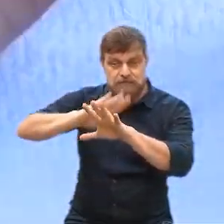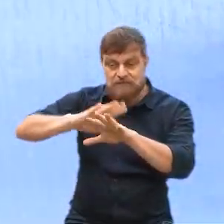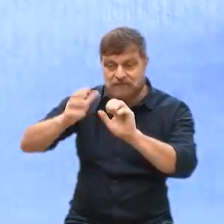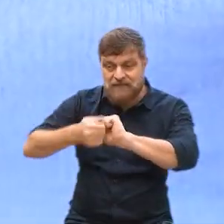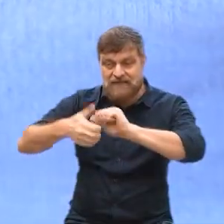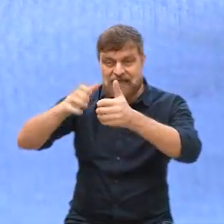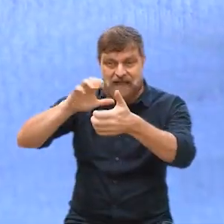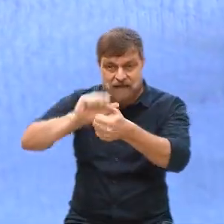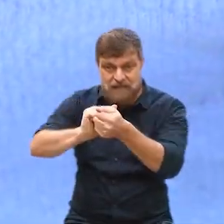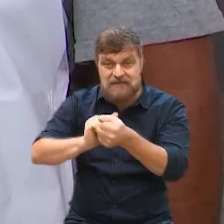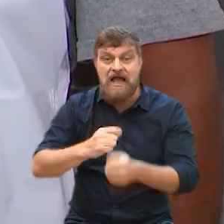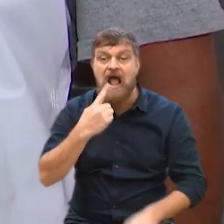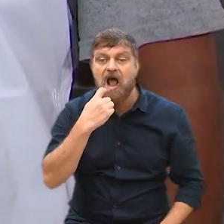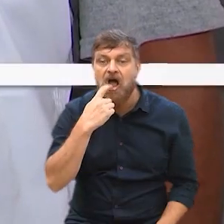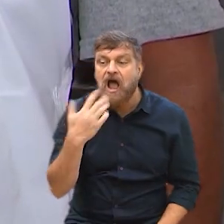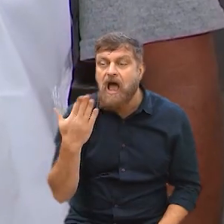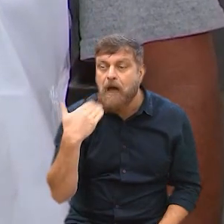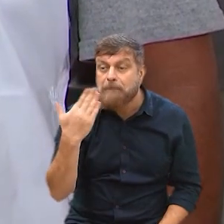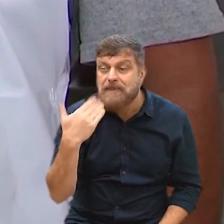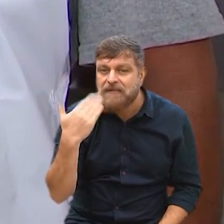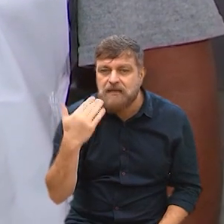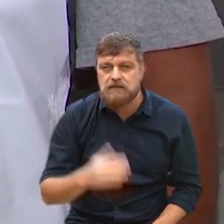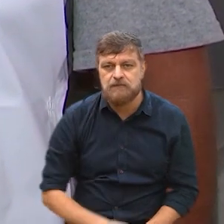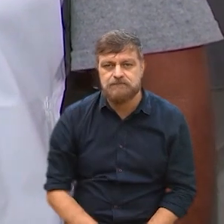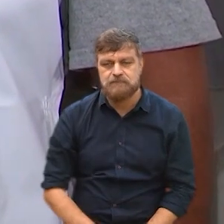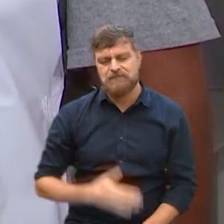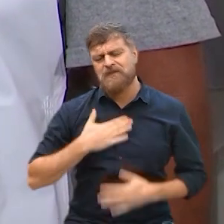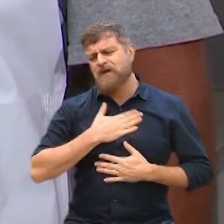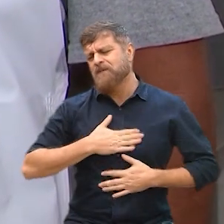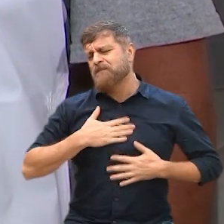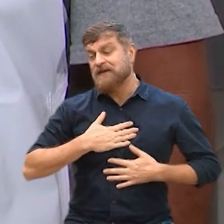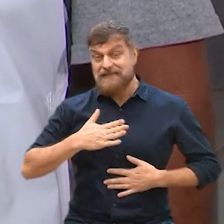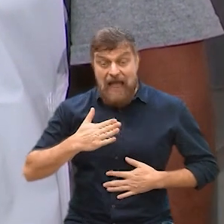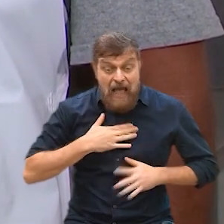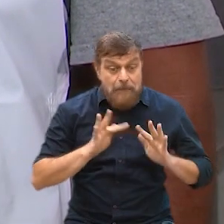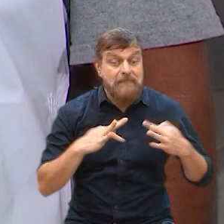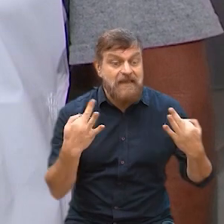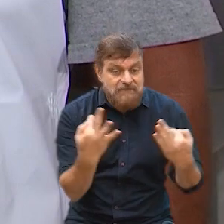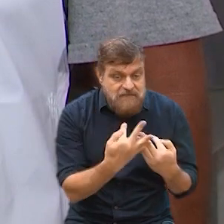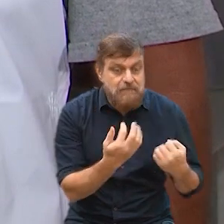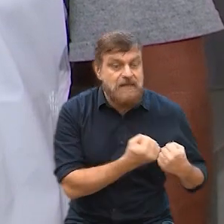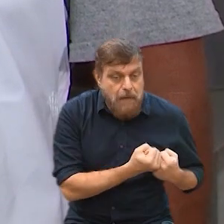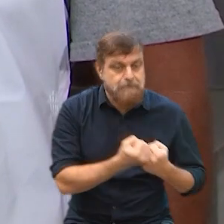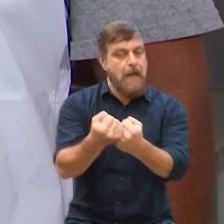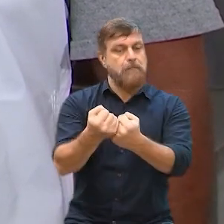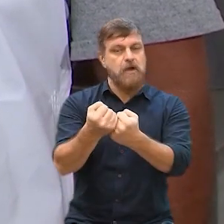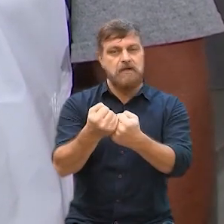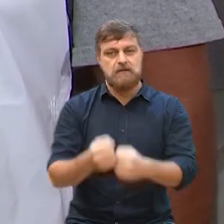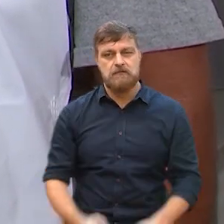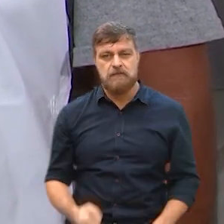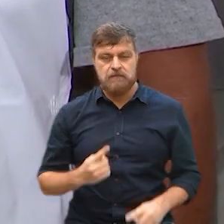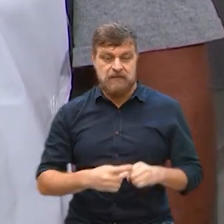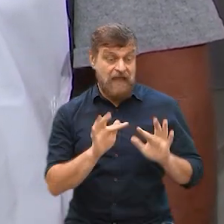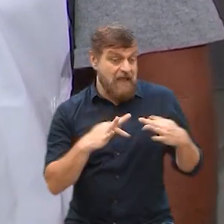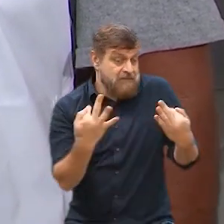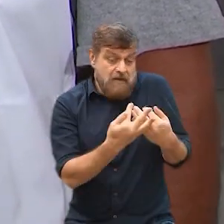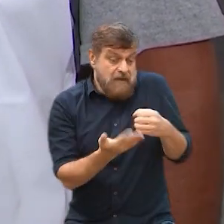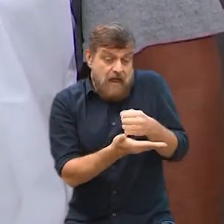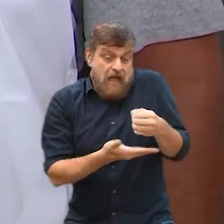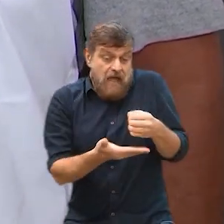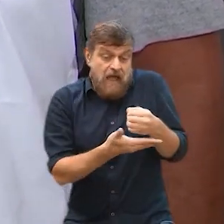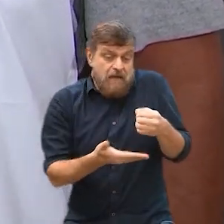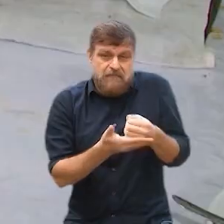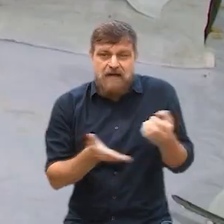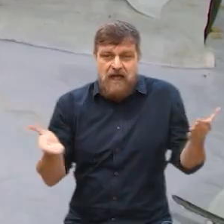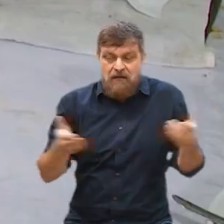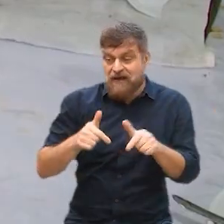da salsa de pimenta. É um prazer ter minha família me ajudando, porque a família é a base de tudo, né? E